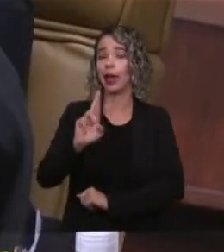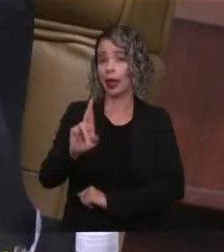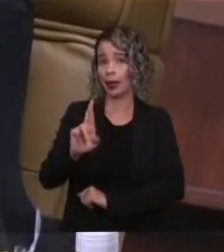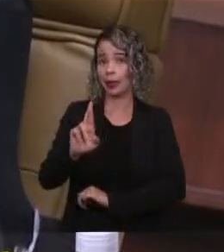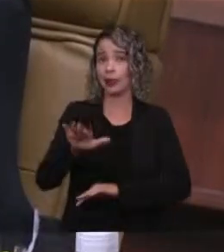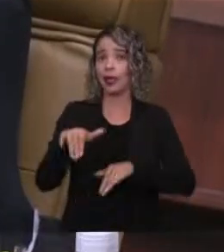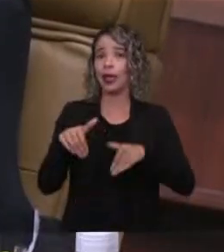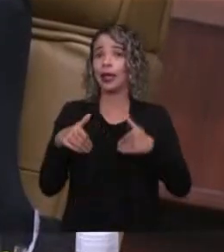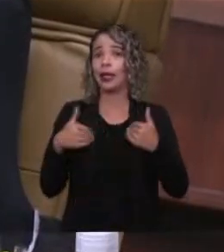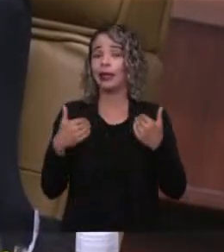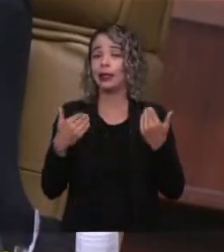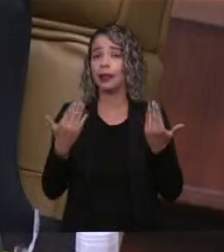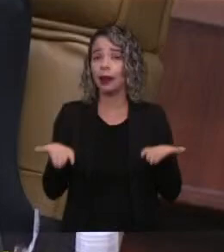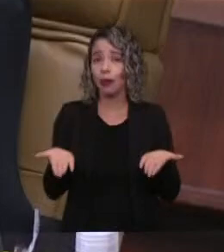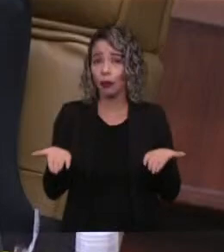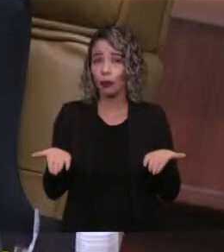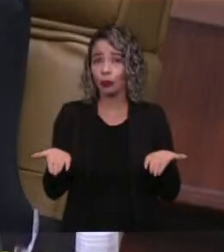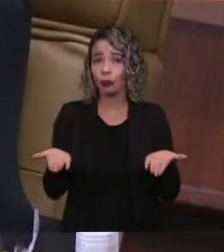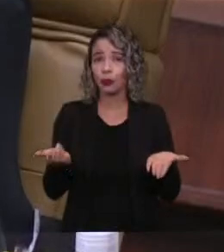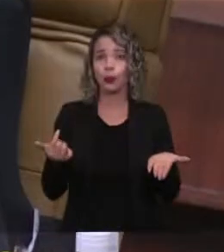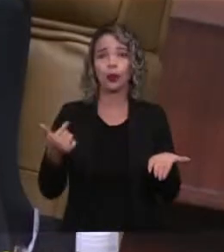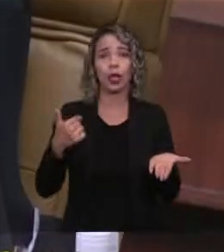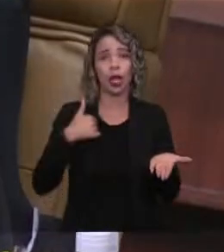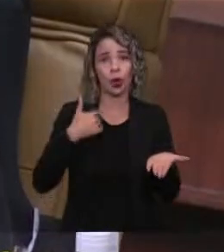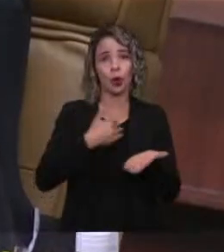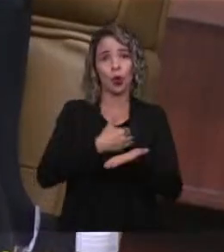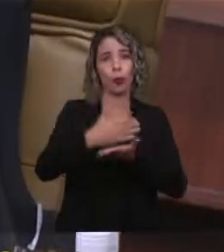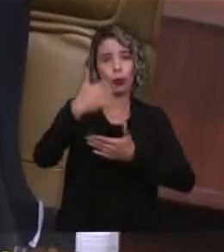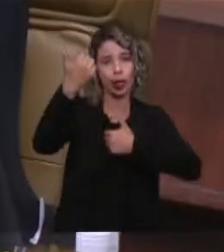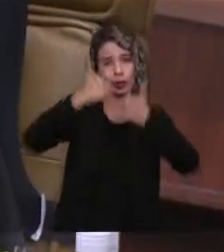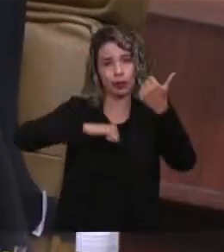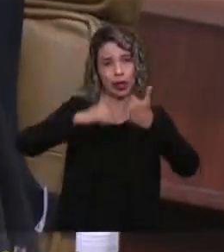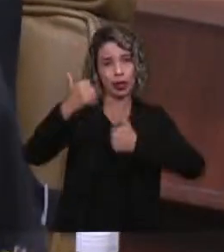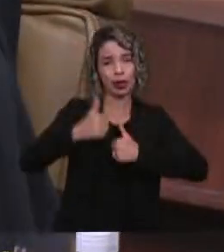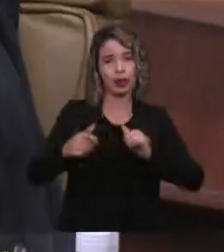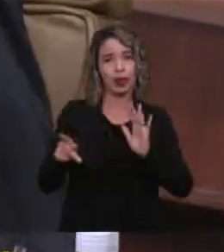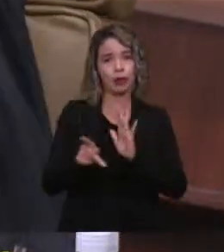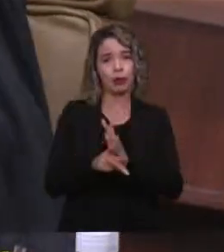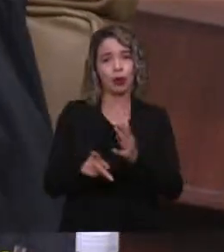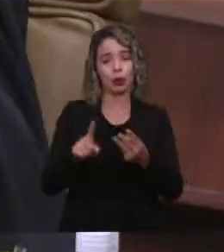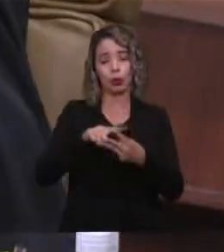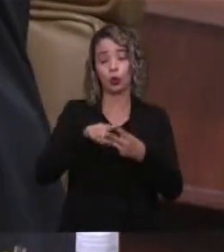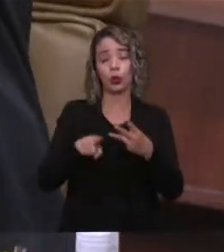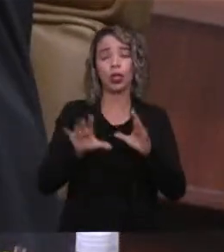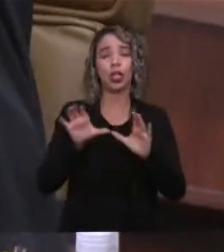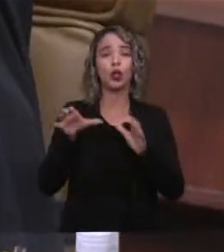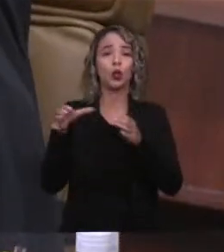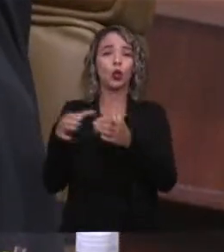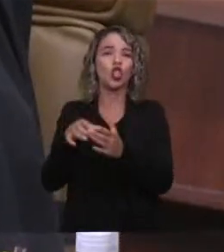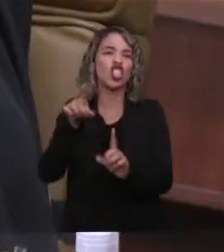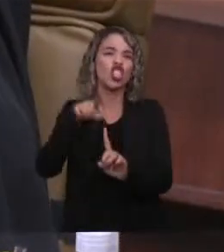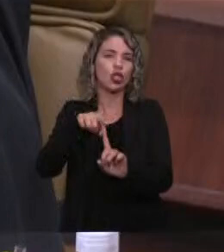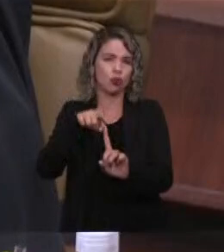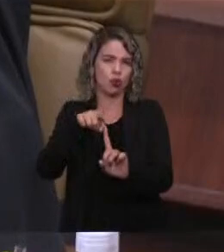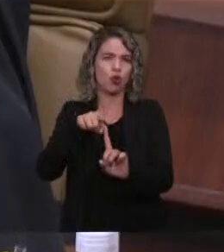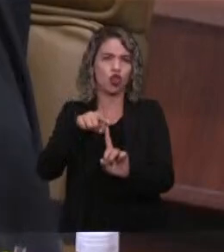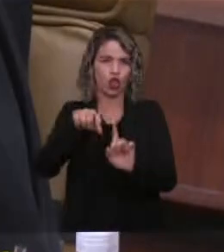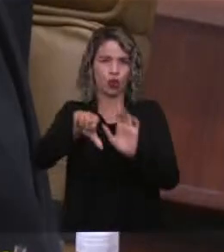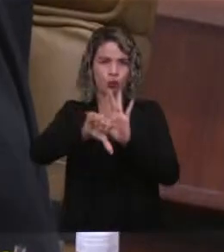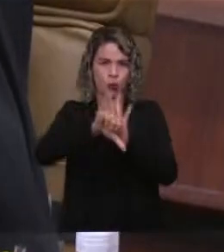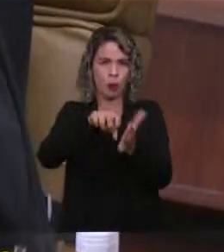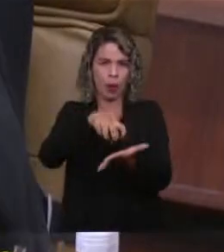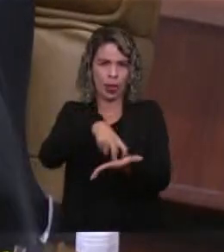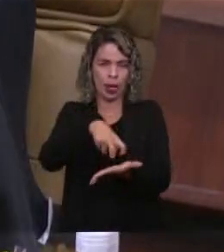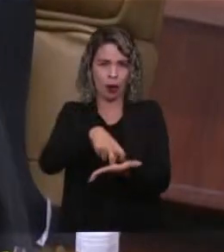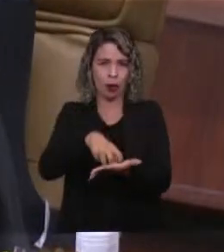Dito dessa forma, eu passo então à análise dos três grupos ou tipos penais em discussão: a